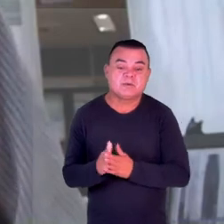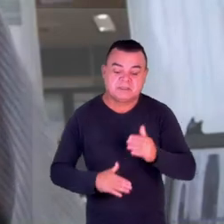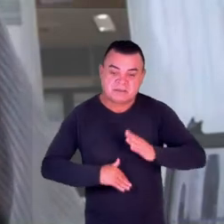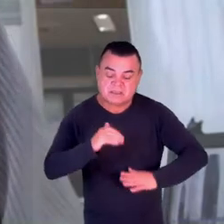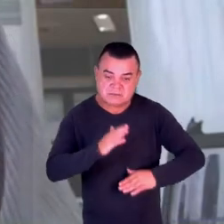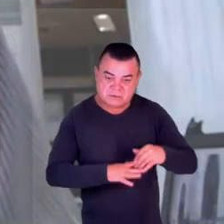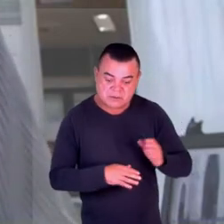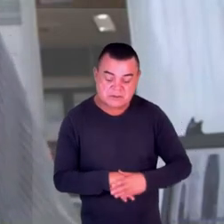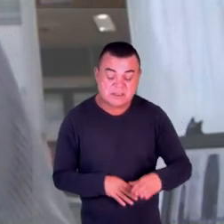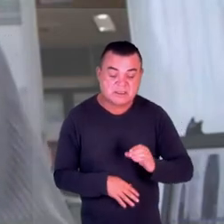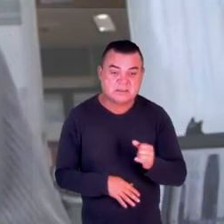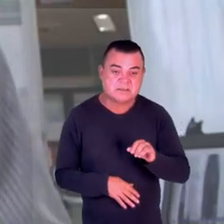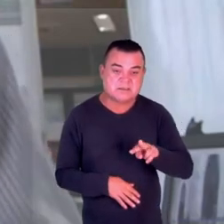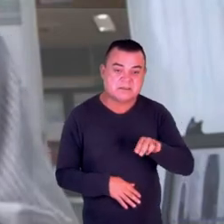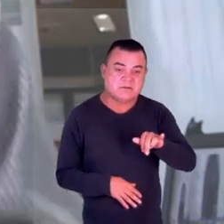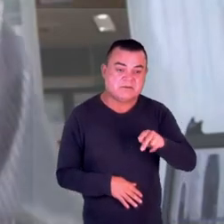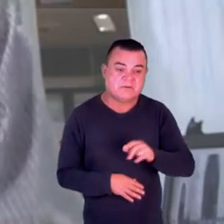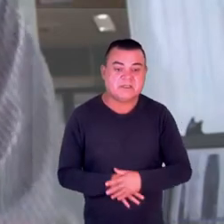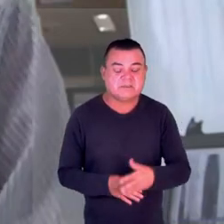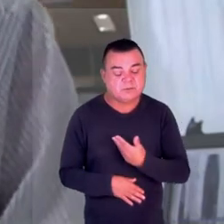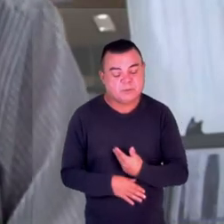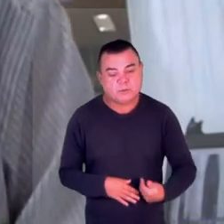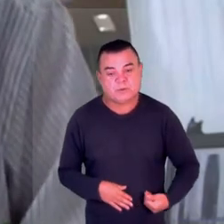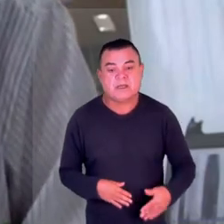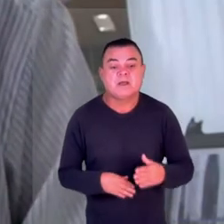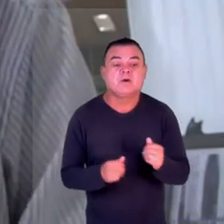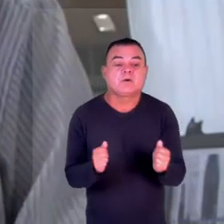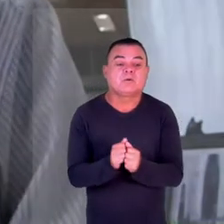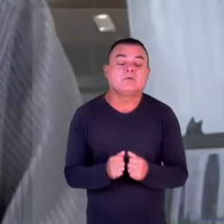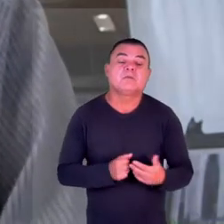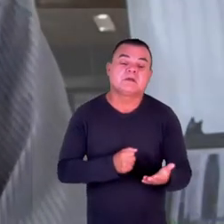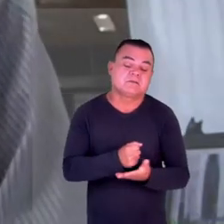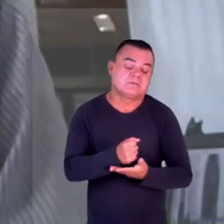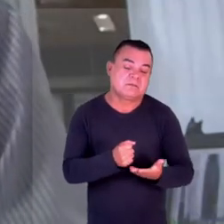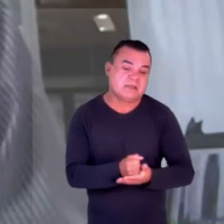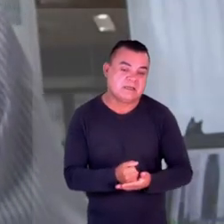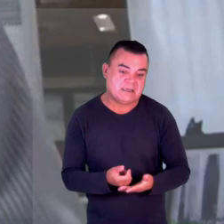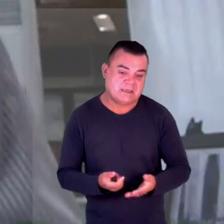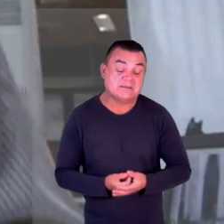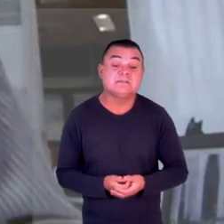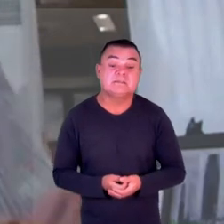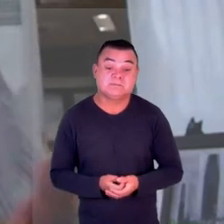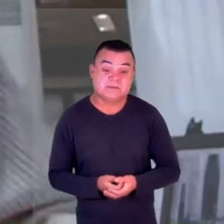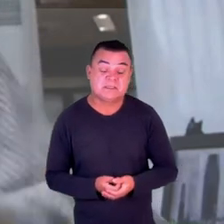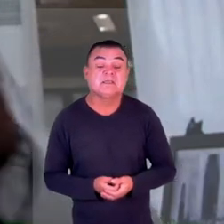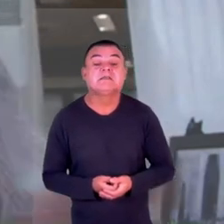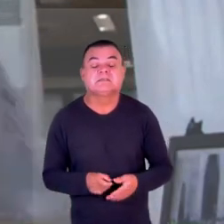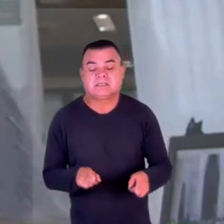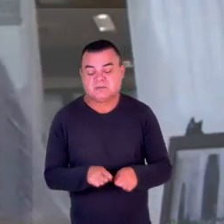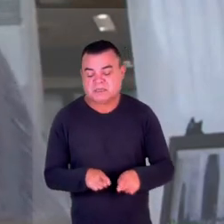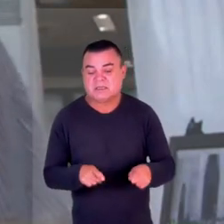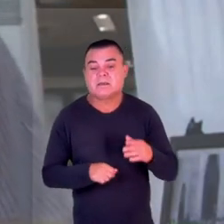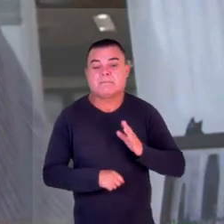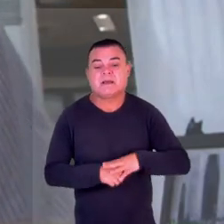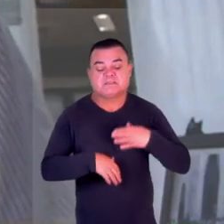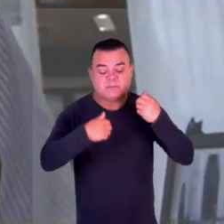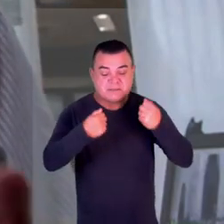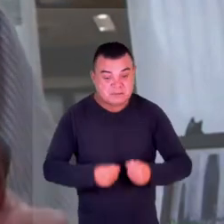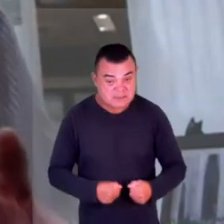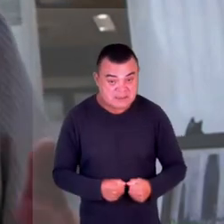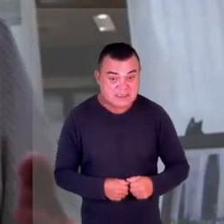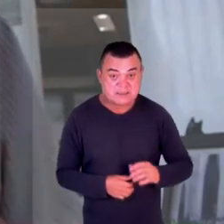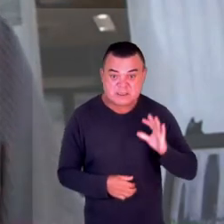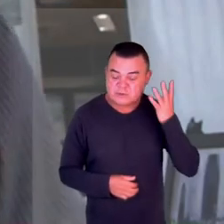civis públicas que estarão tanto mais fundamentadas né eh e e com mais possibilidade de êxito